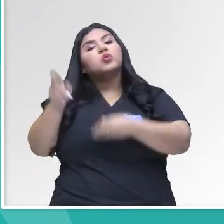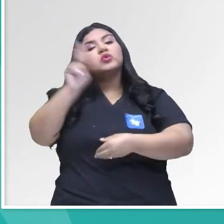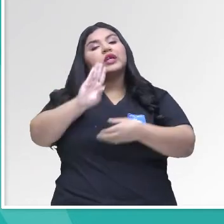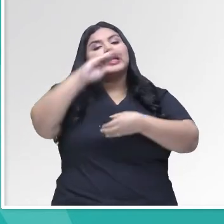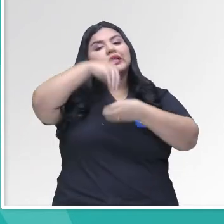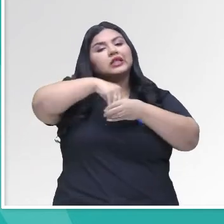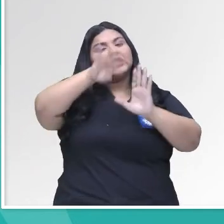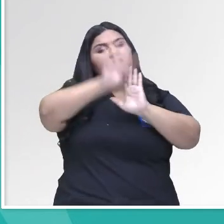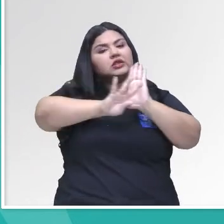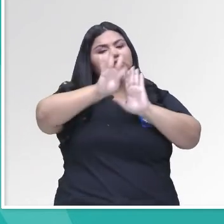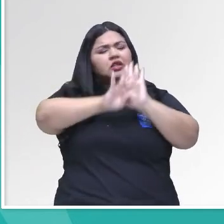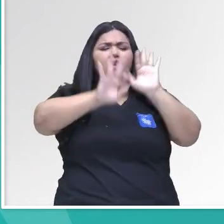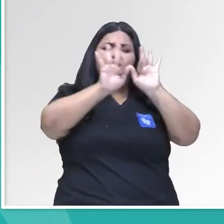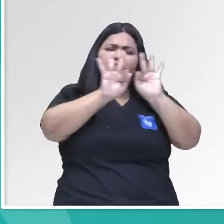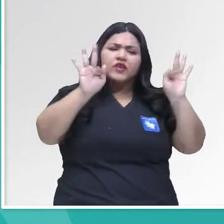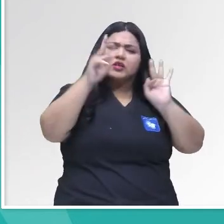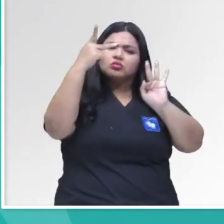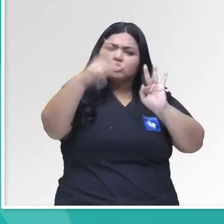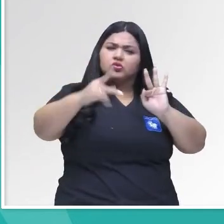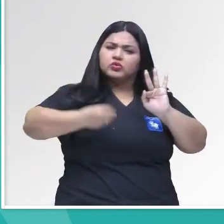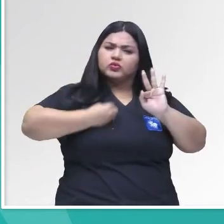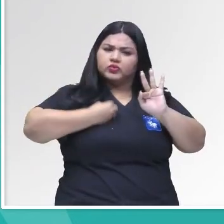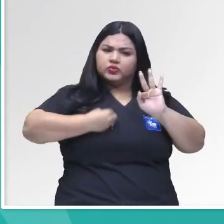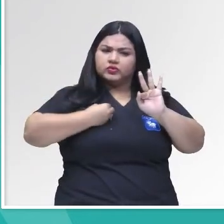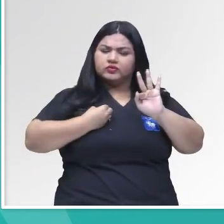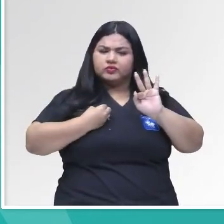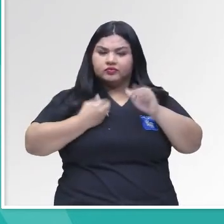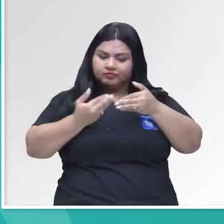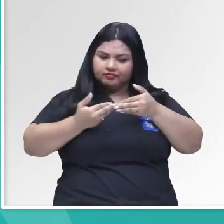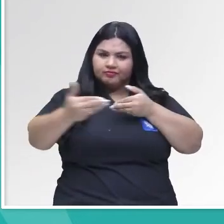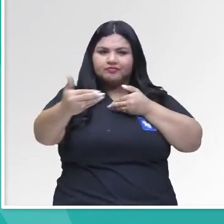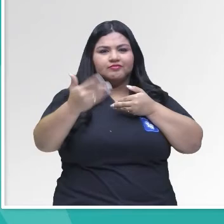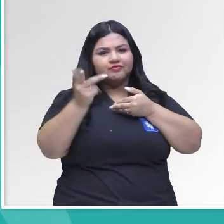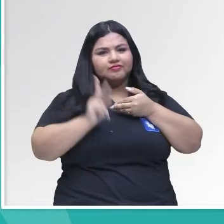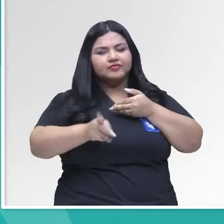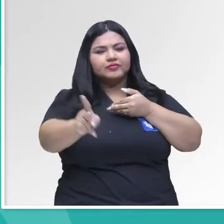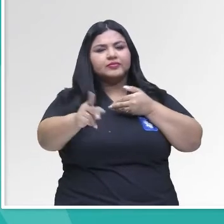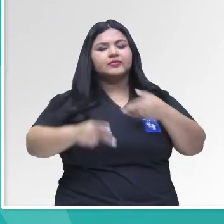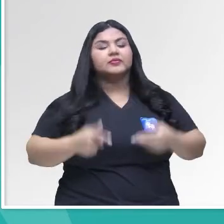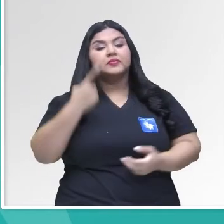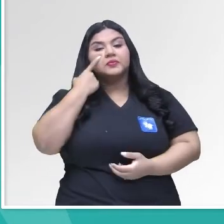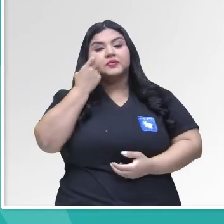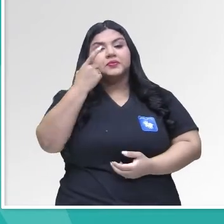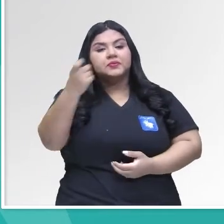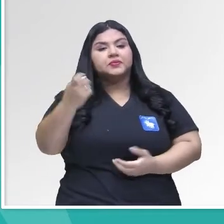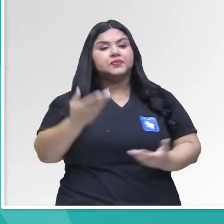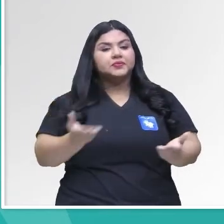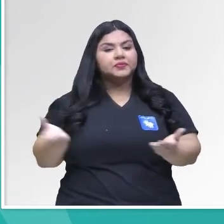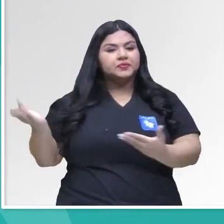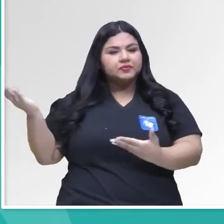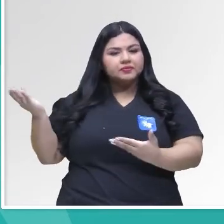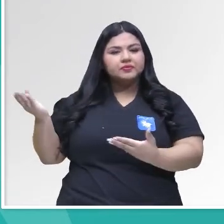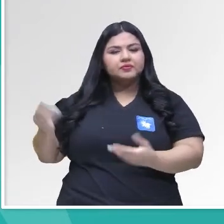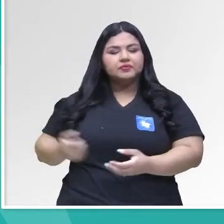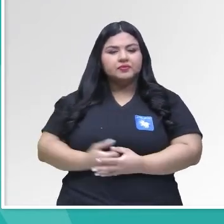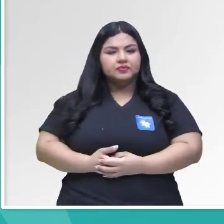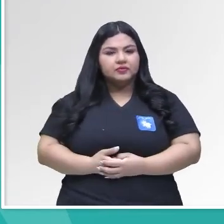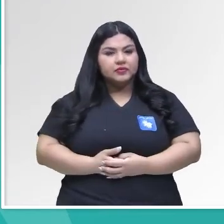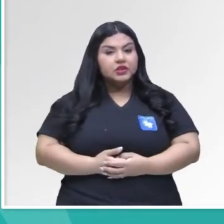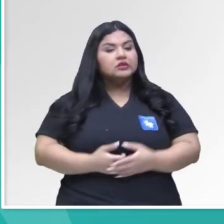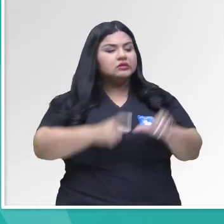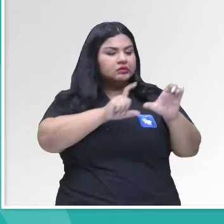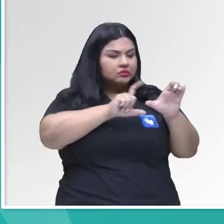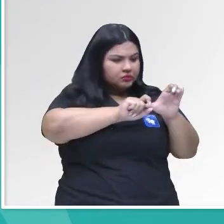nas frases, no seu dia a dia, tá bom? Vamos avançando, então? Olha só que interessante. A partir do momento de sindéticas e